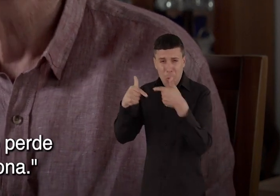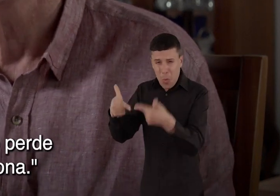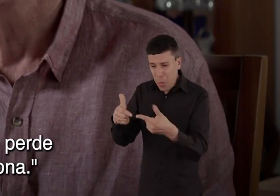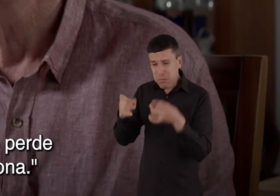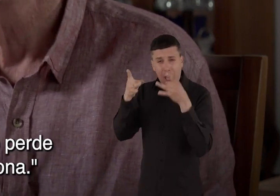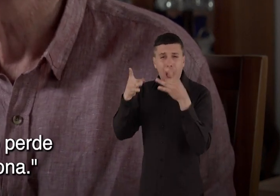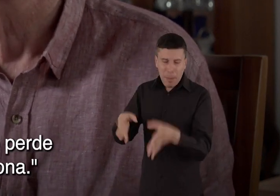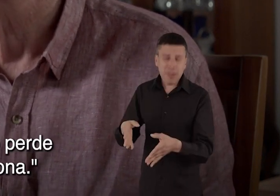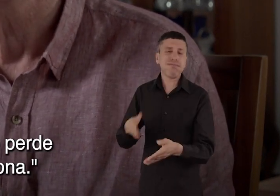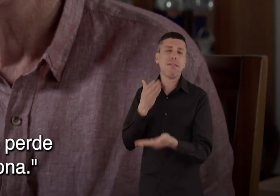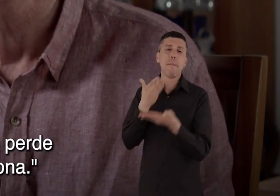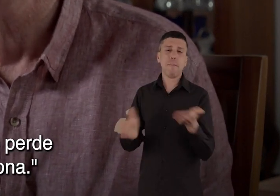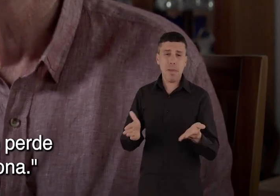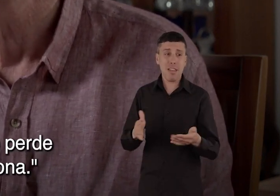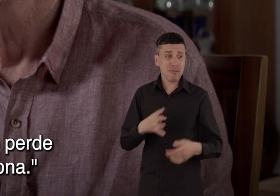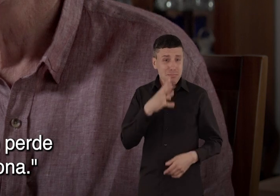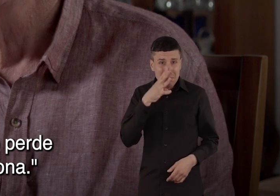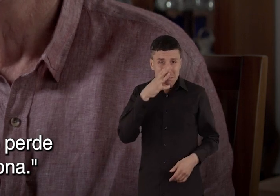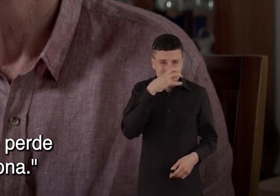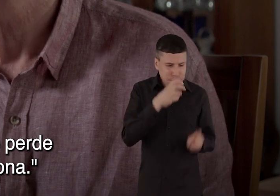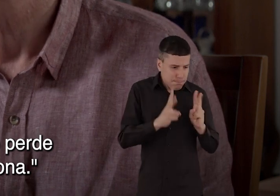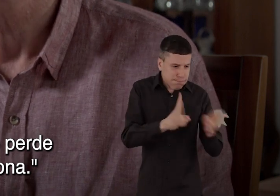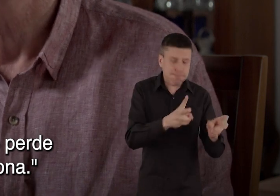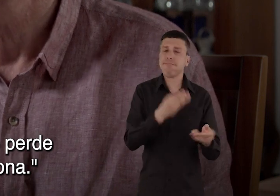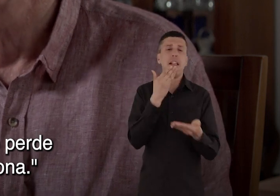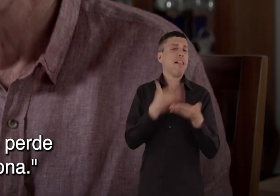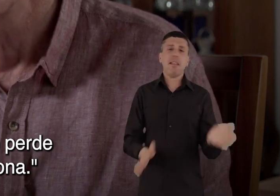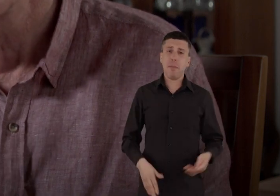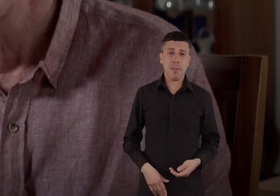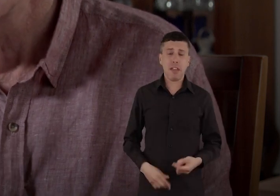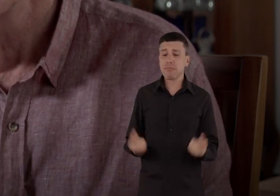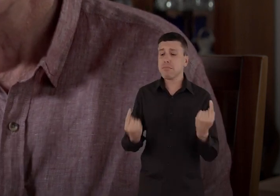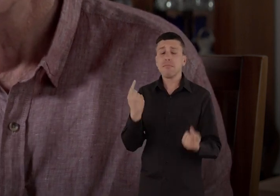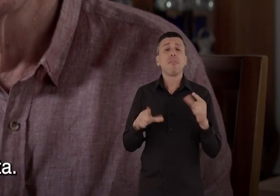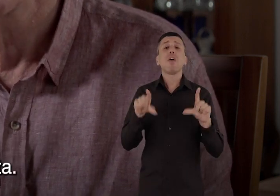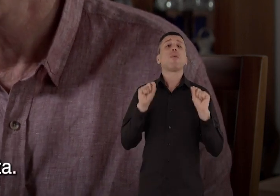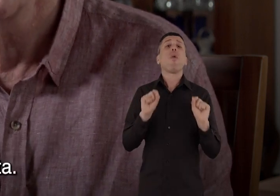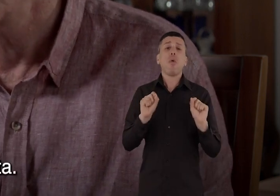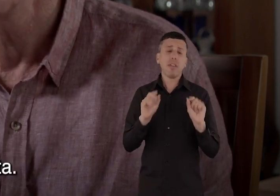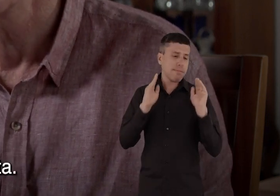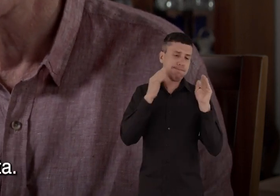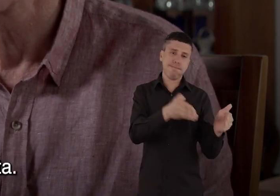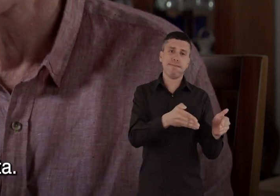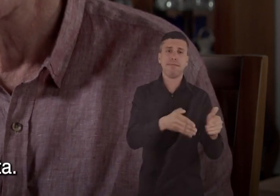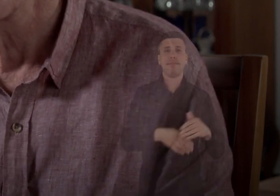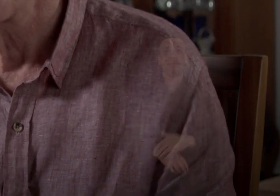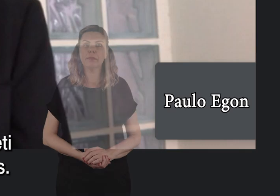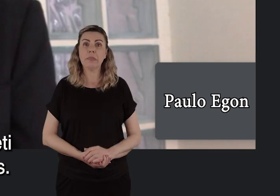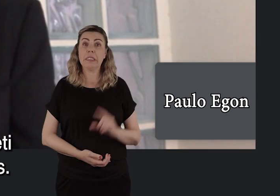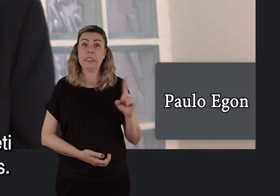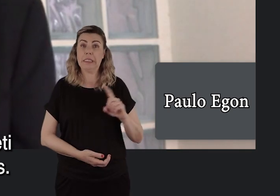que a única luta que se perde é a luta que se abandona. E eu resolvi não abandonar a